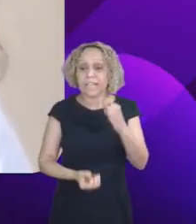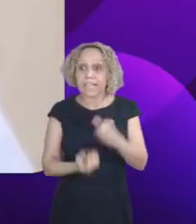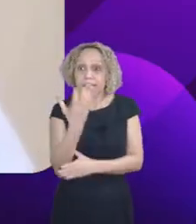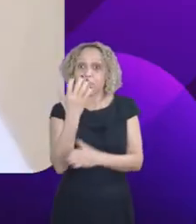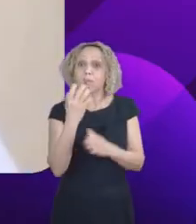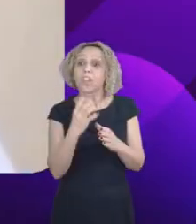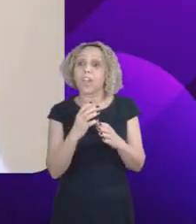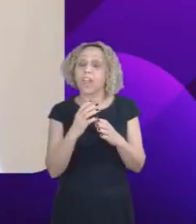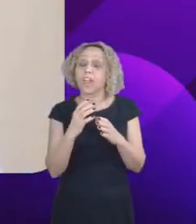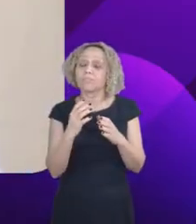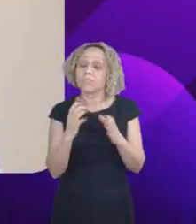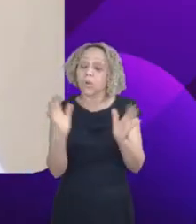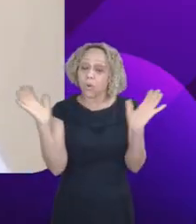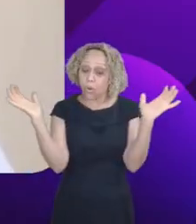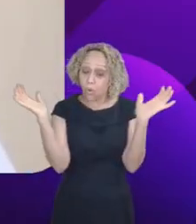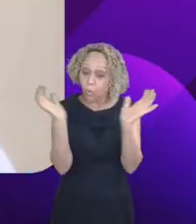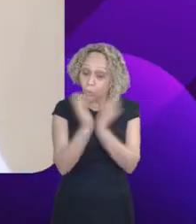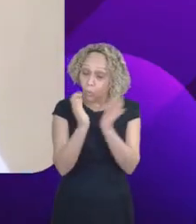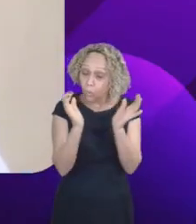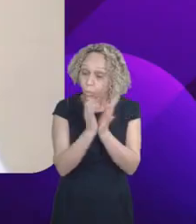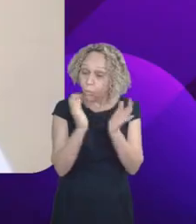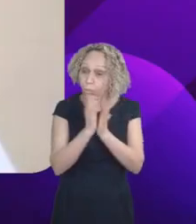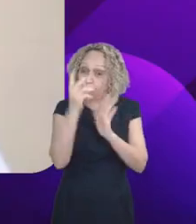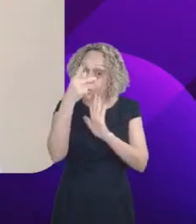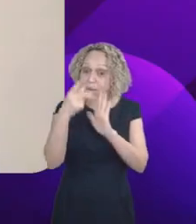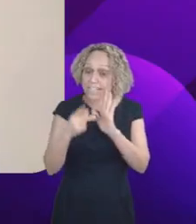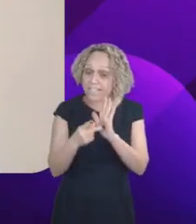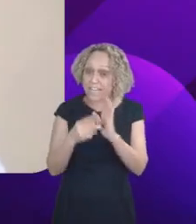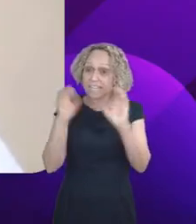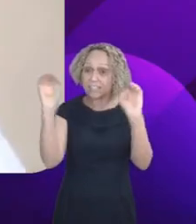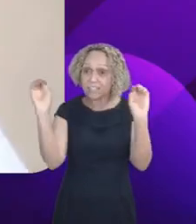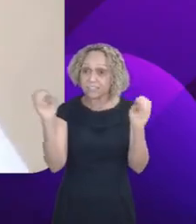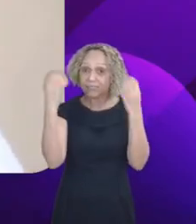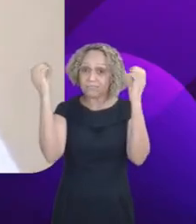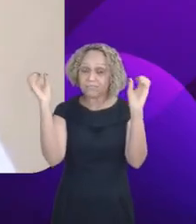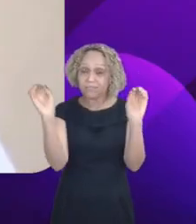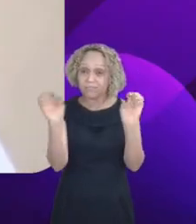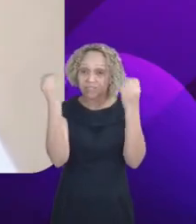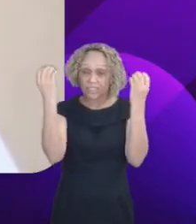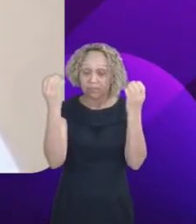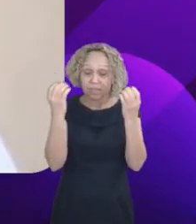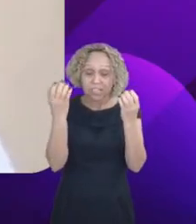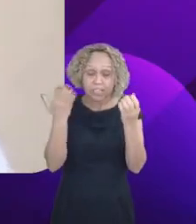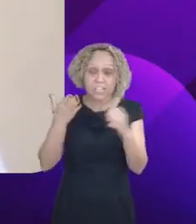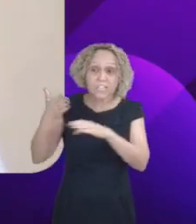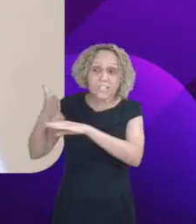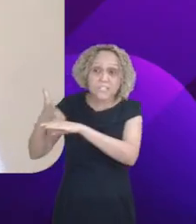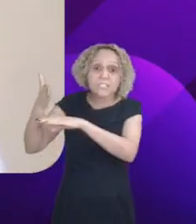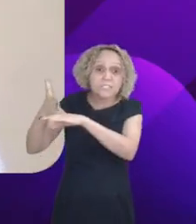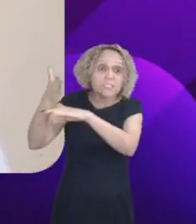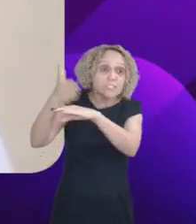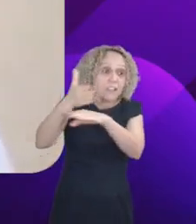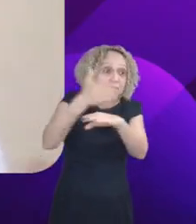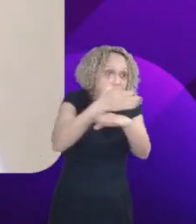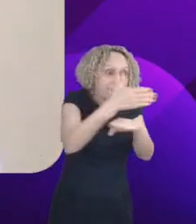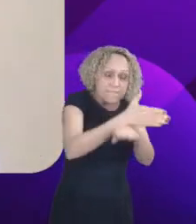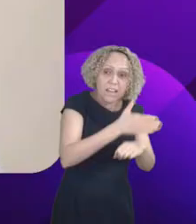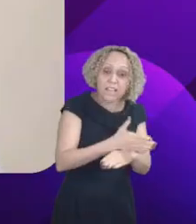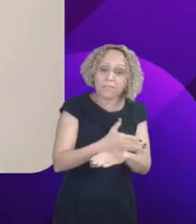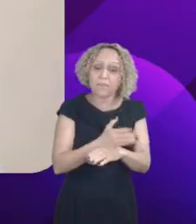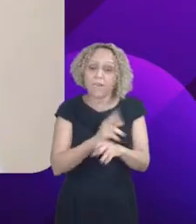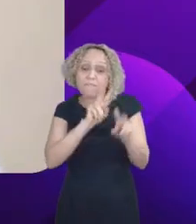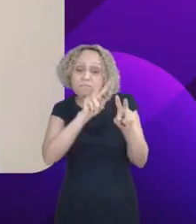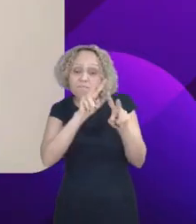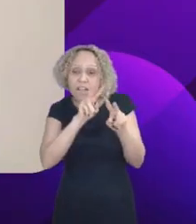em situação de violência doméstica. Essa ideia da Ronda Maria da Penha não é ideia da Bahia, ela surge no Rio Grande do Sul, com a